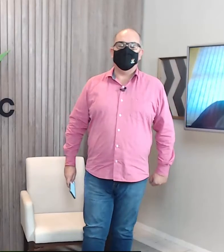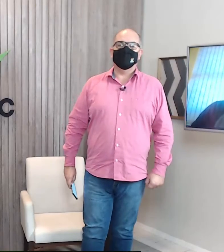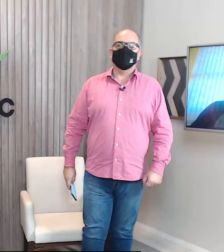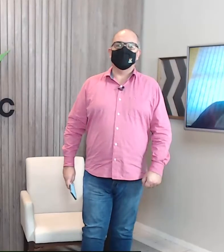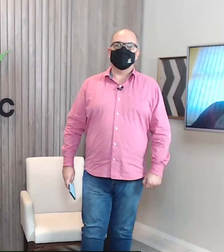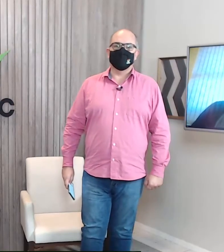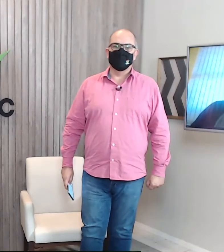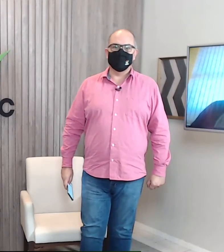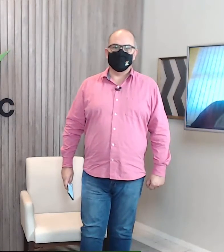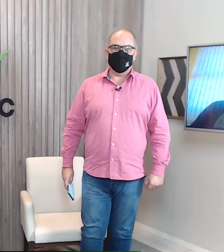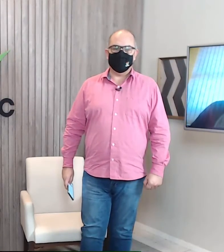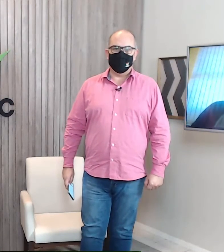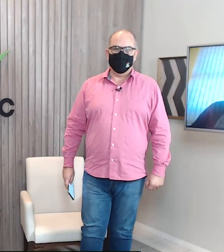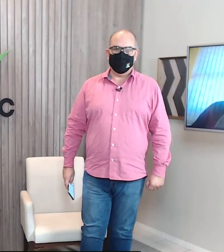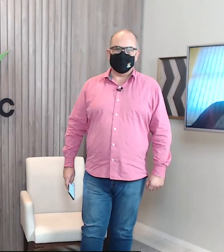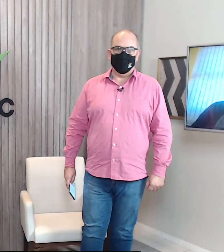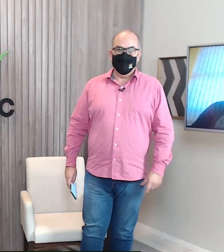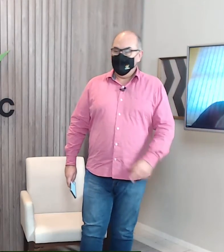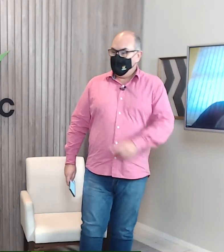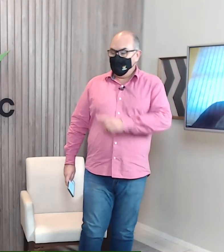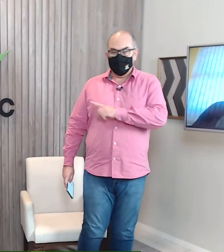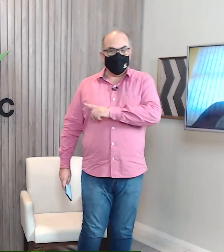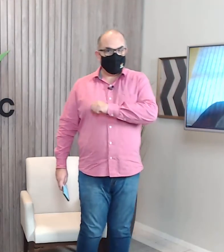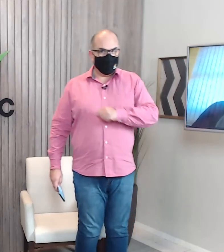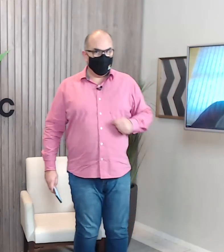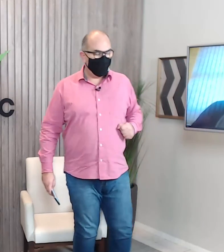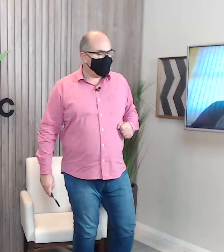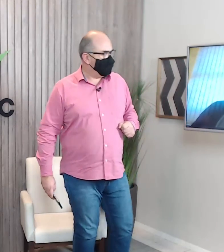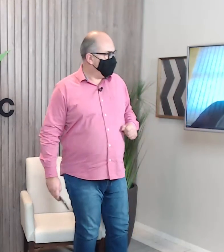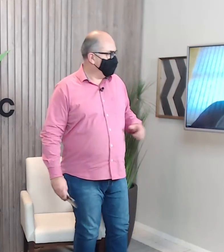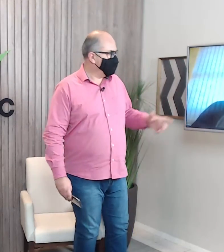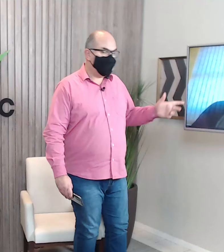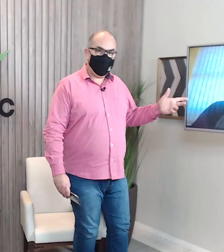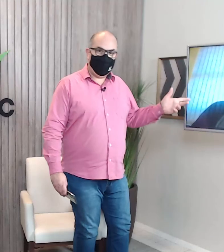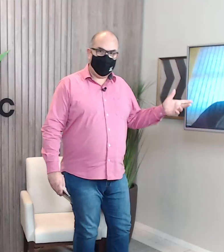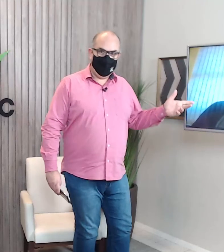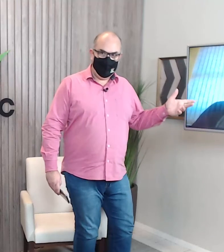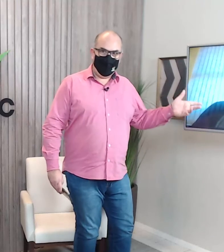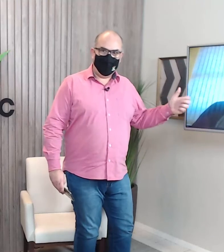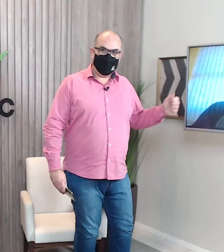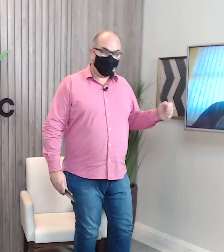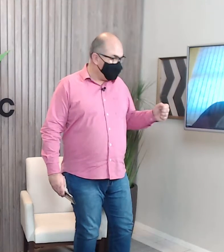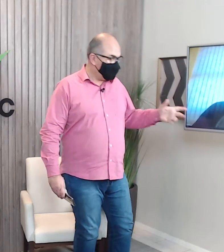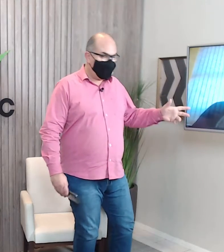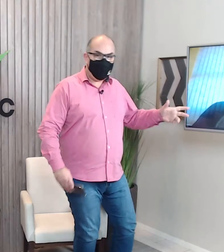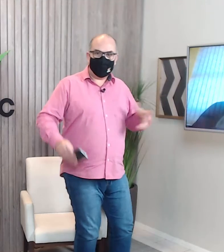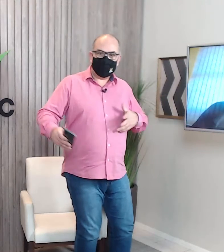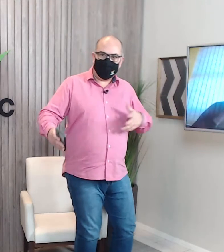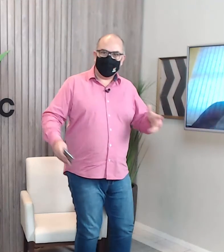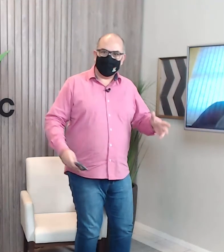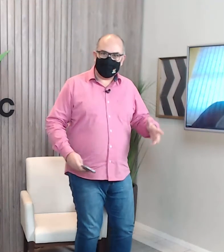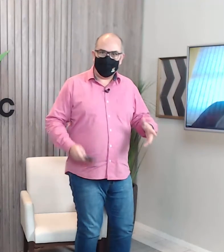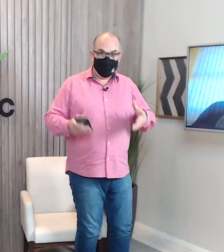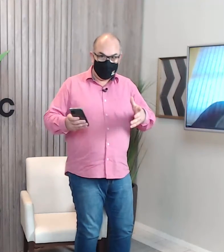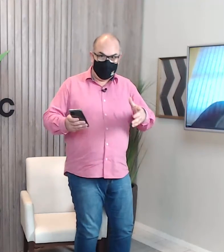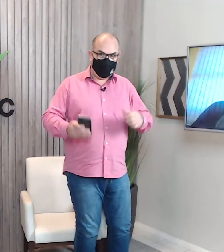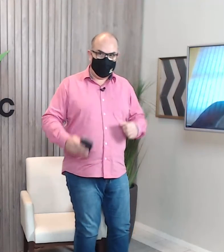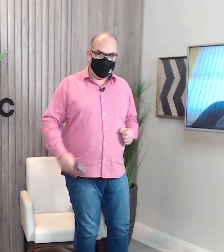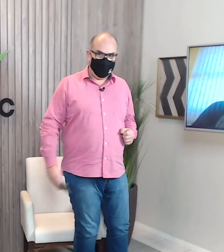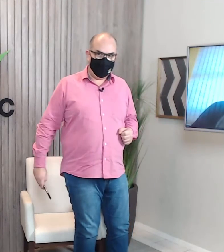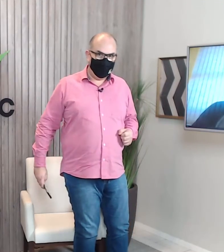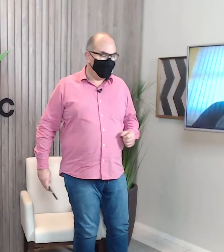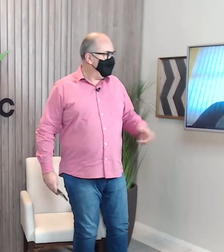a conhecer os nossos cursos na área de comunicação. O professor Johnny Marcos, que está conosco, já falou aqui sobre o Gustavo. O